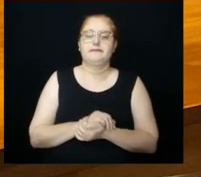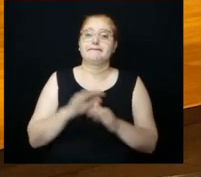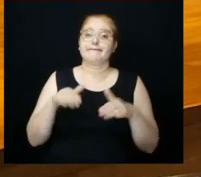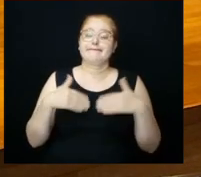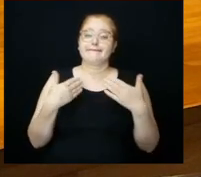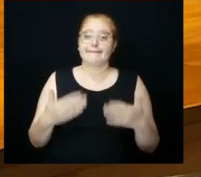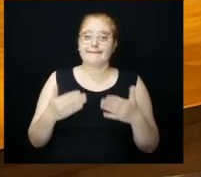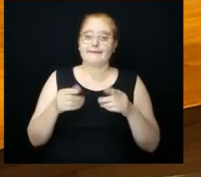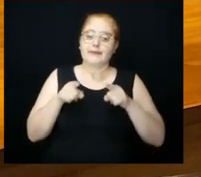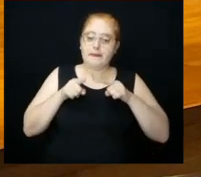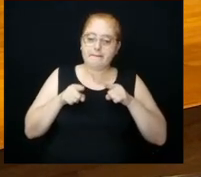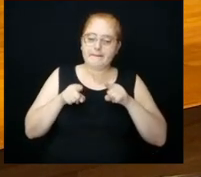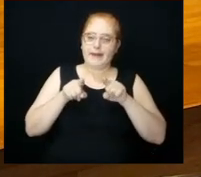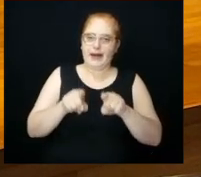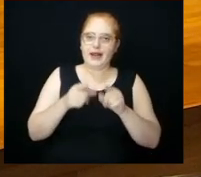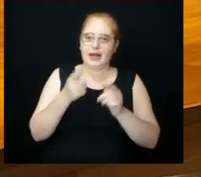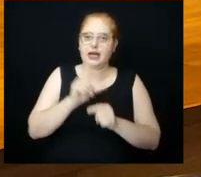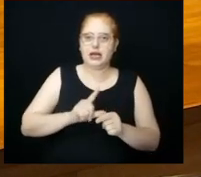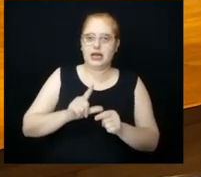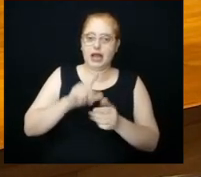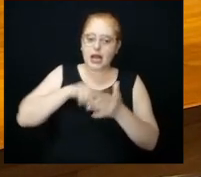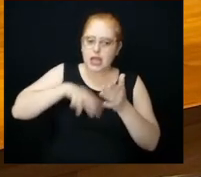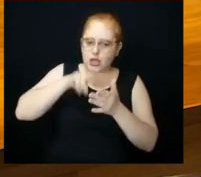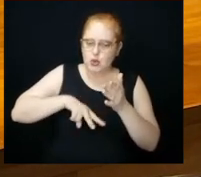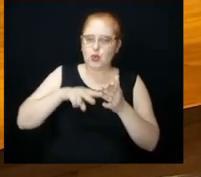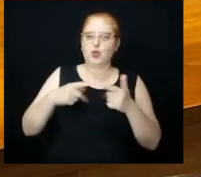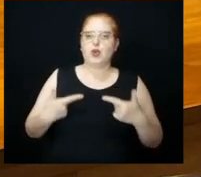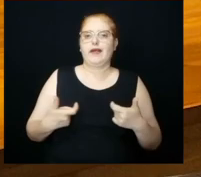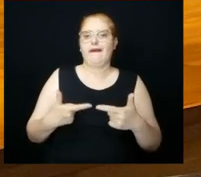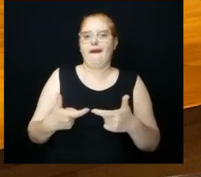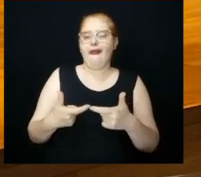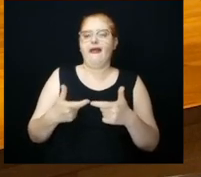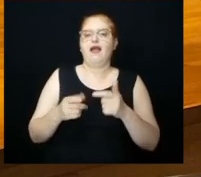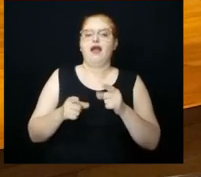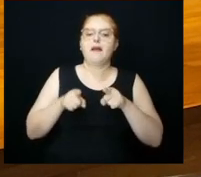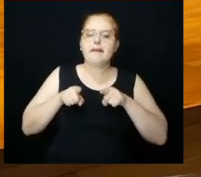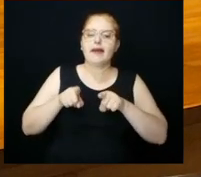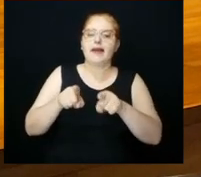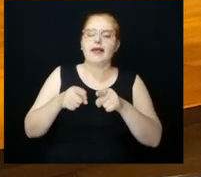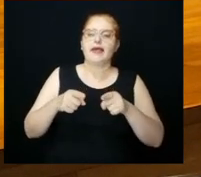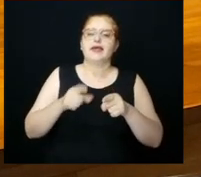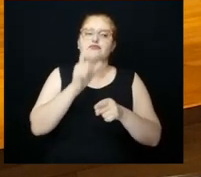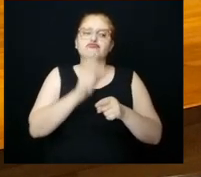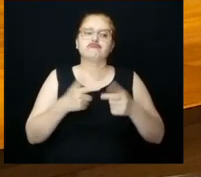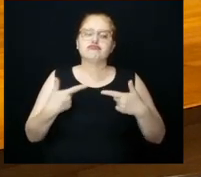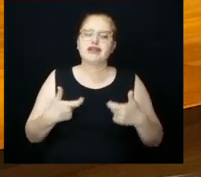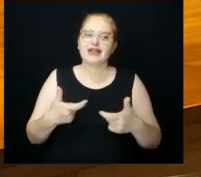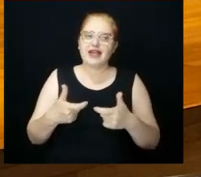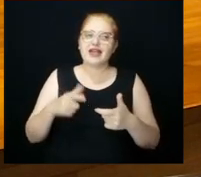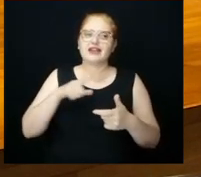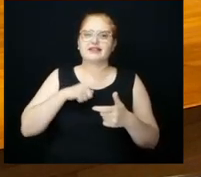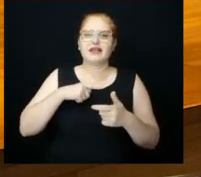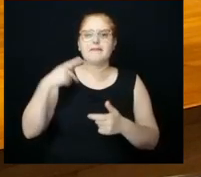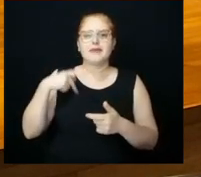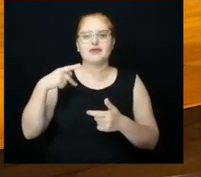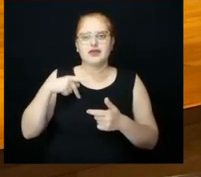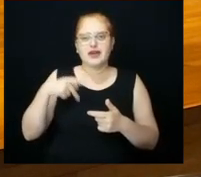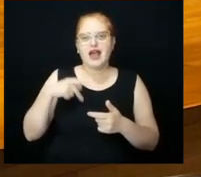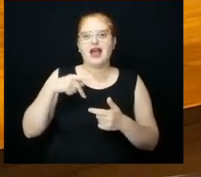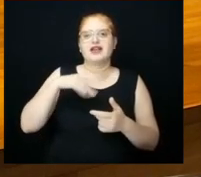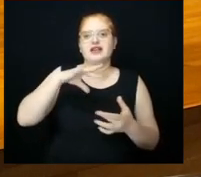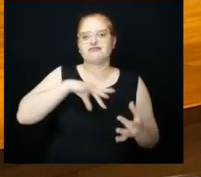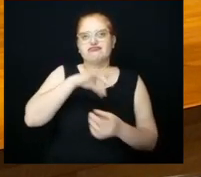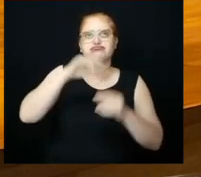Então, esse paralelo na leitura ele existe, né, o paralelo com a guerra, o paralelo com o guerreiro, a aparição de personagens